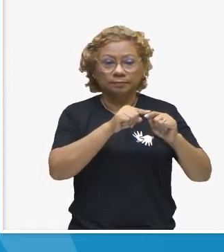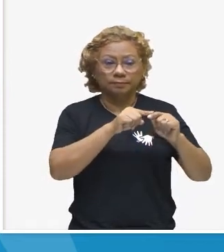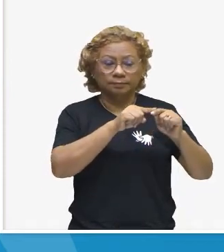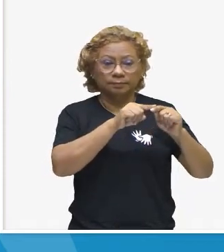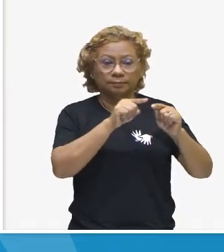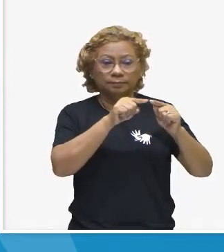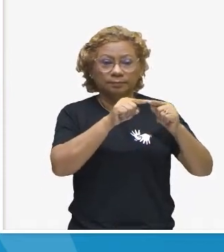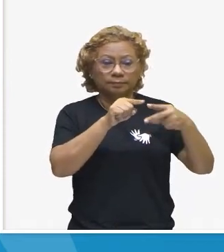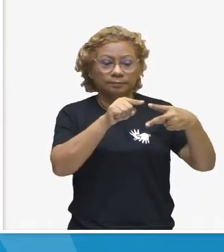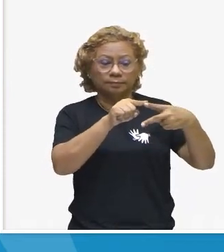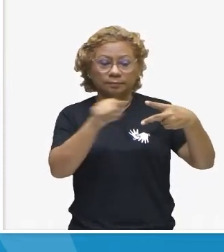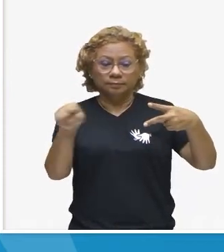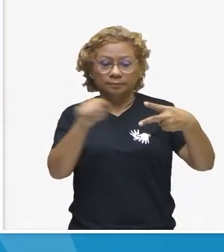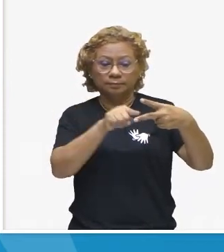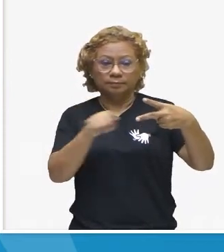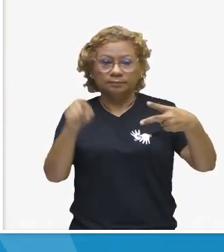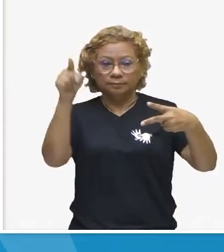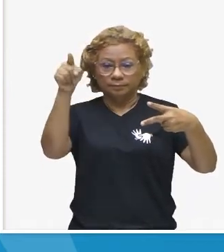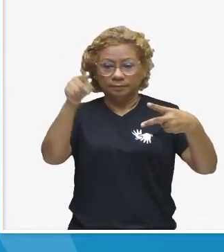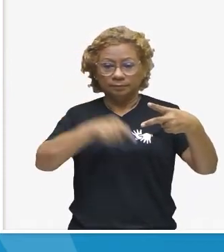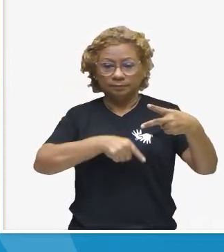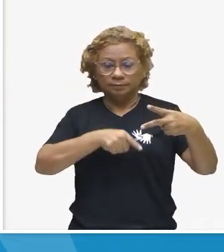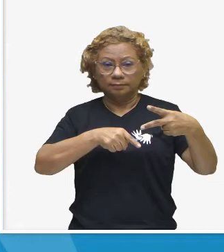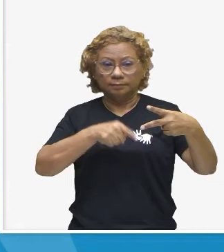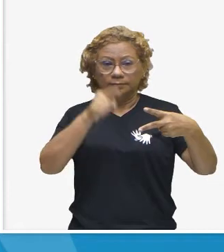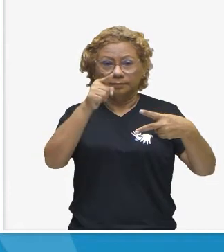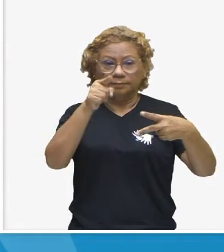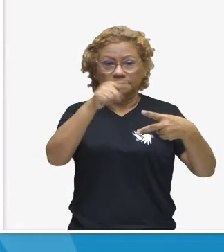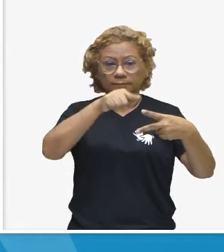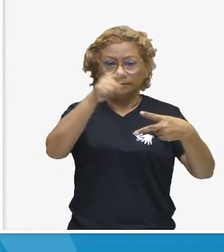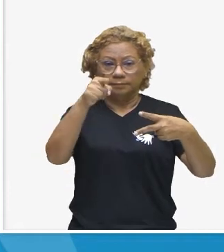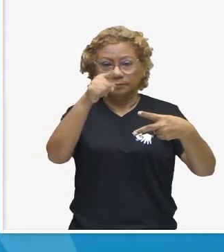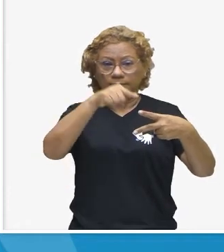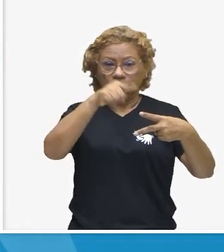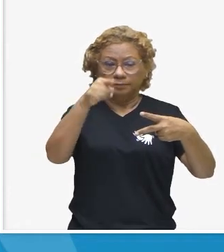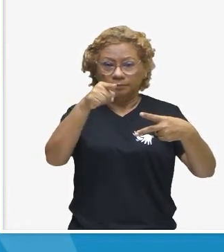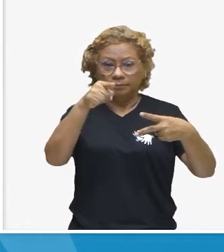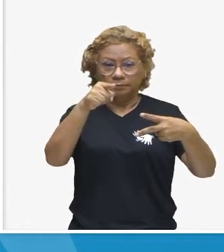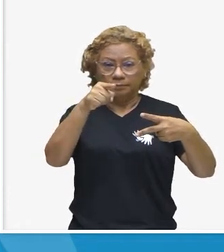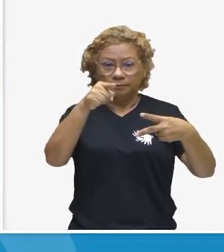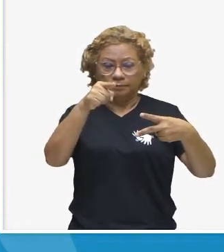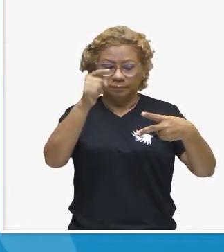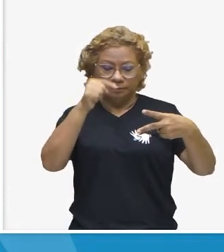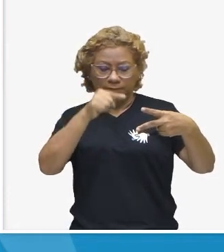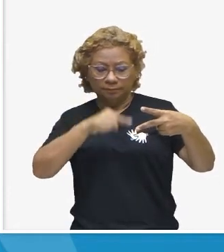está nessa parte de fora, ele é externo.